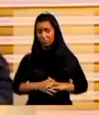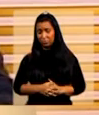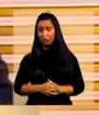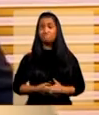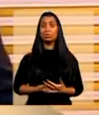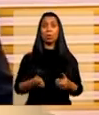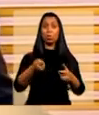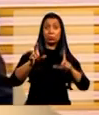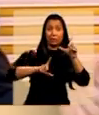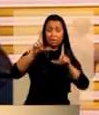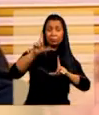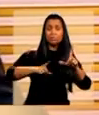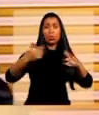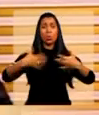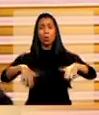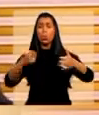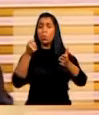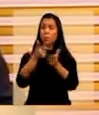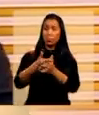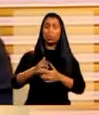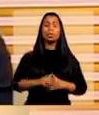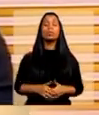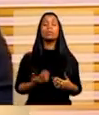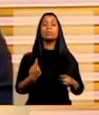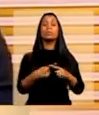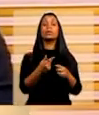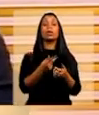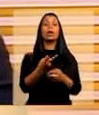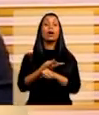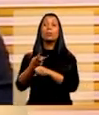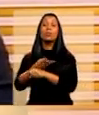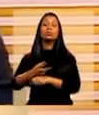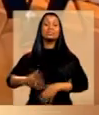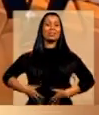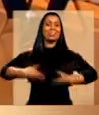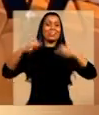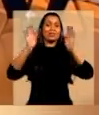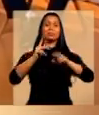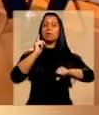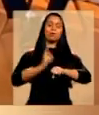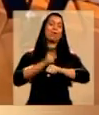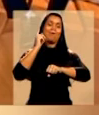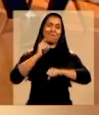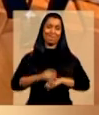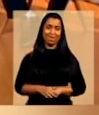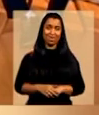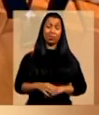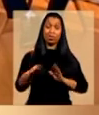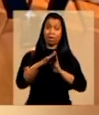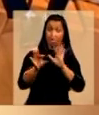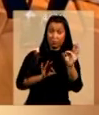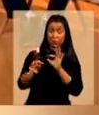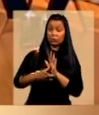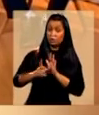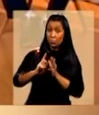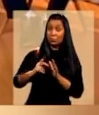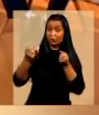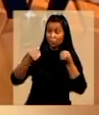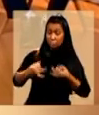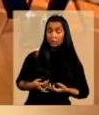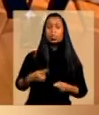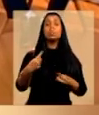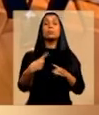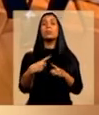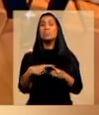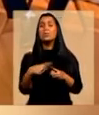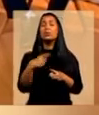Então, certeza. Olha, comprei aquela televisão até super porque, barata, né? É a busca pelo prazer imediato, né? Quando ele fala de planejamento, sim, né? É, por